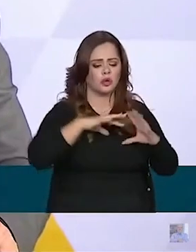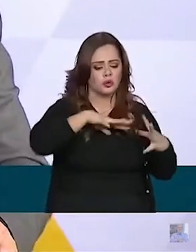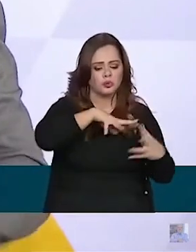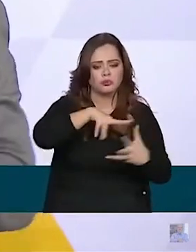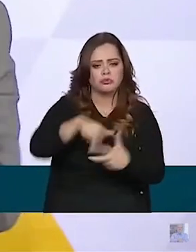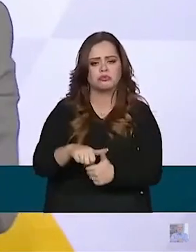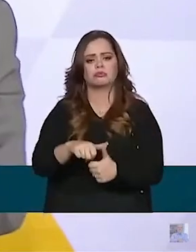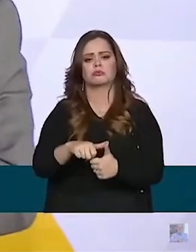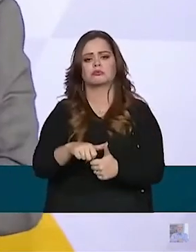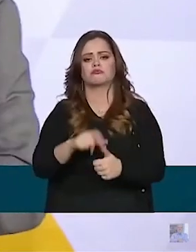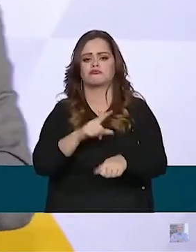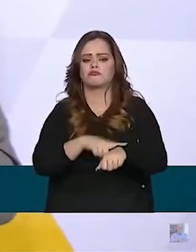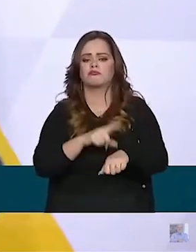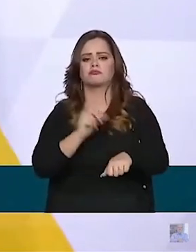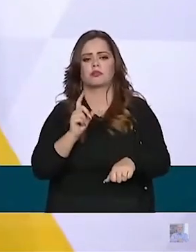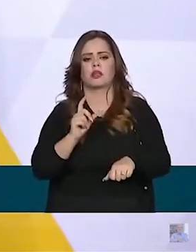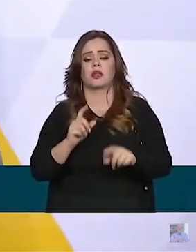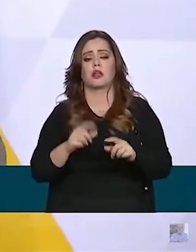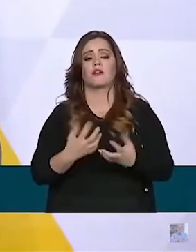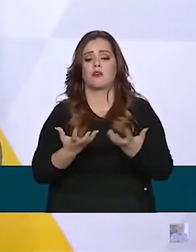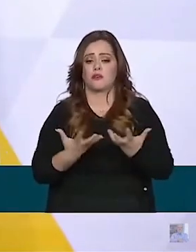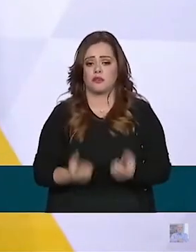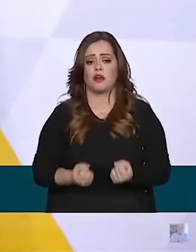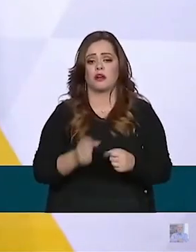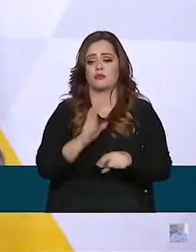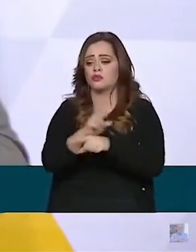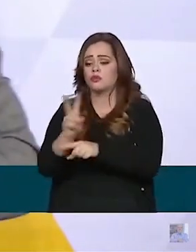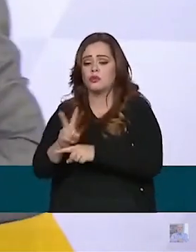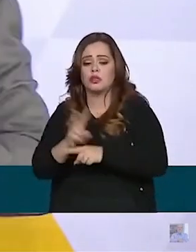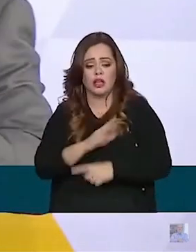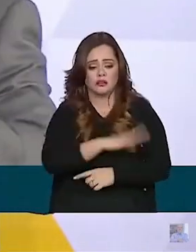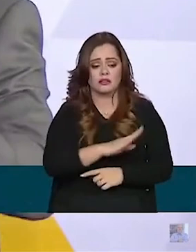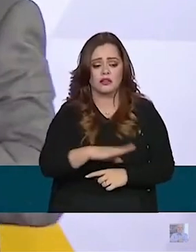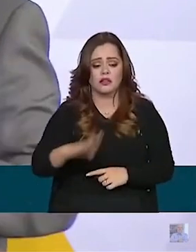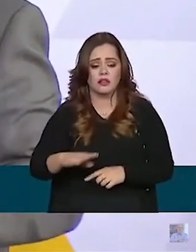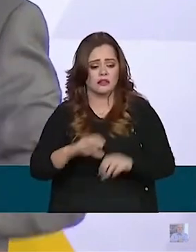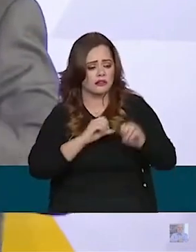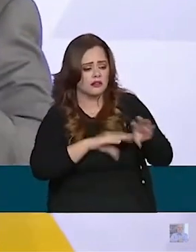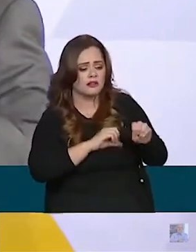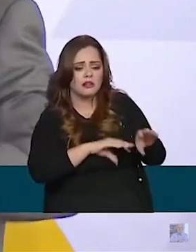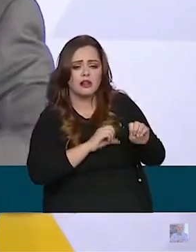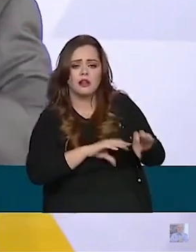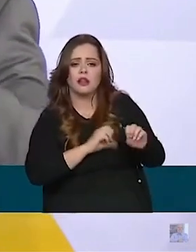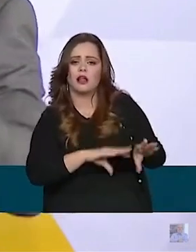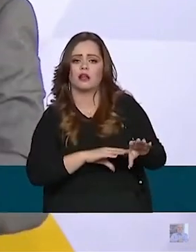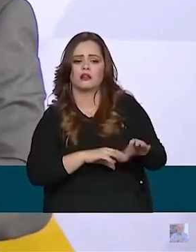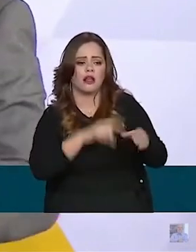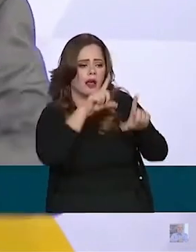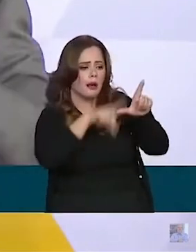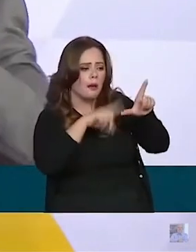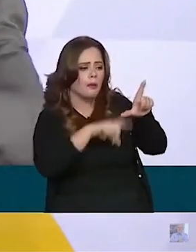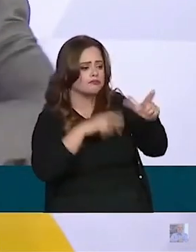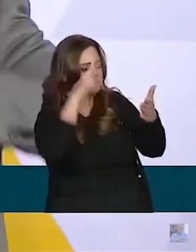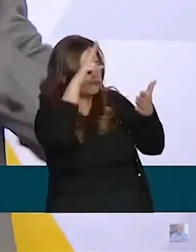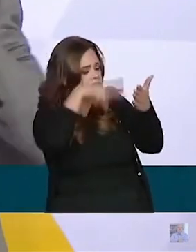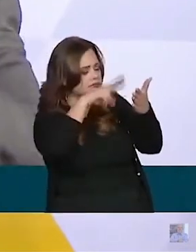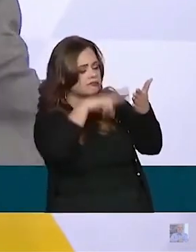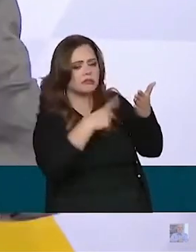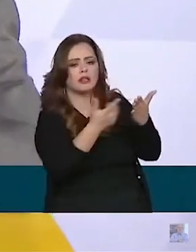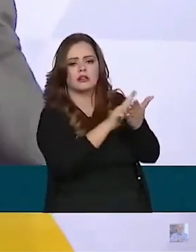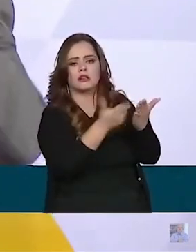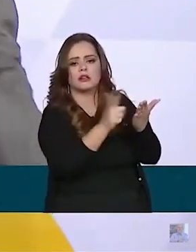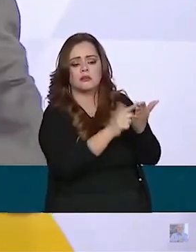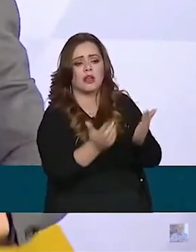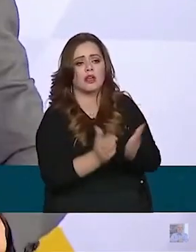integral. Nós vamos cuidar para que as crianças sejam alfabetizadas, sabe, até a 5ª série, para as crianças aprenderem a ler, porque depois elas